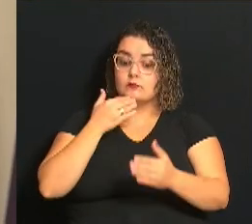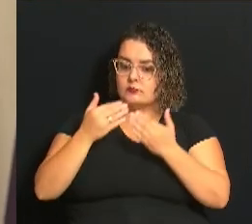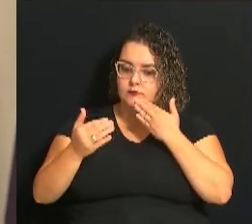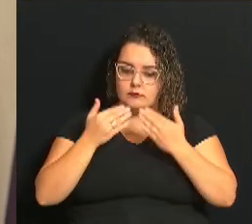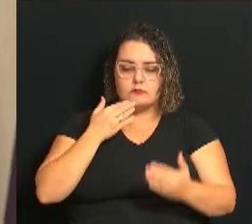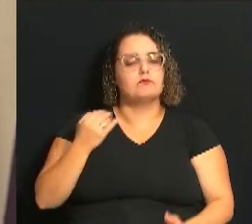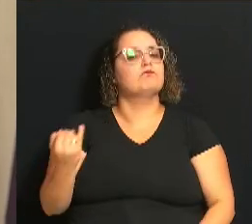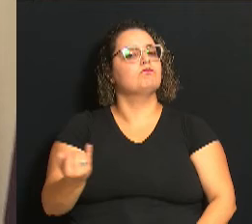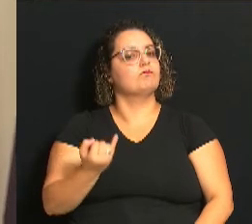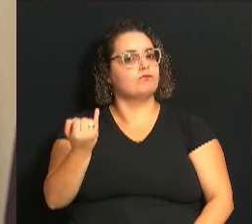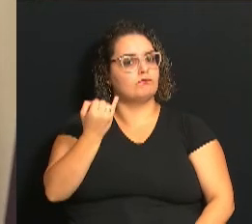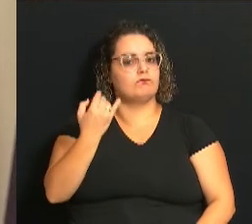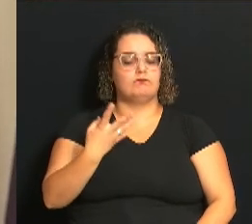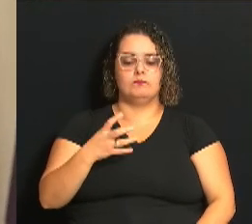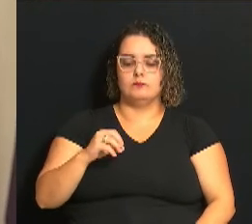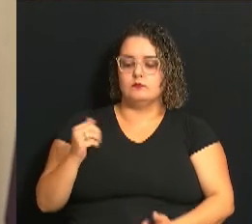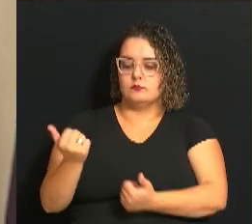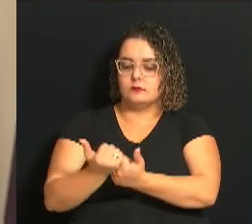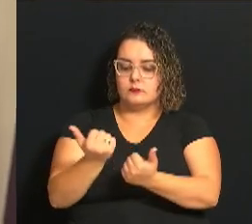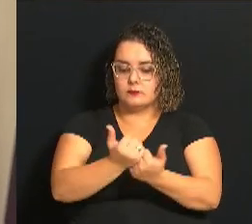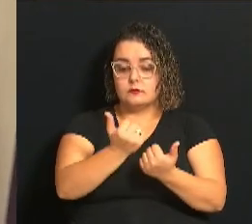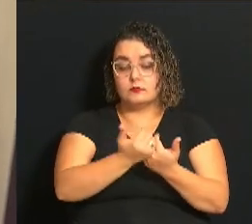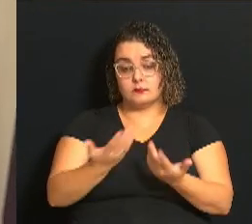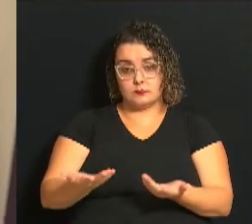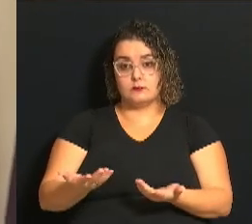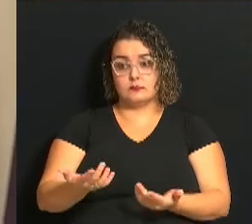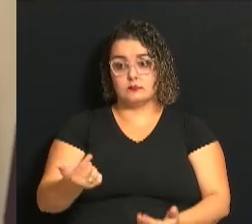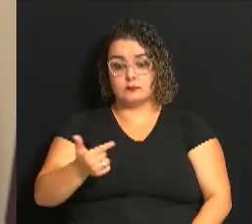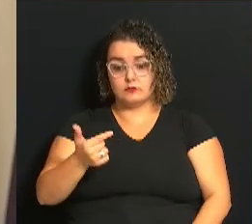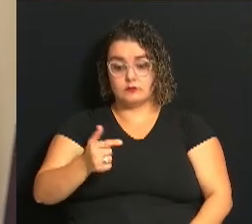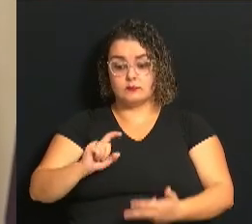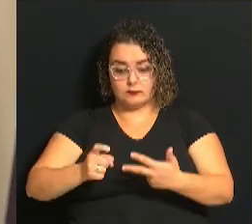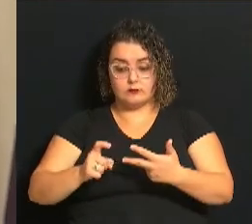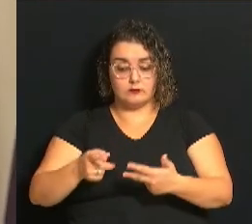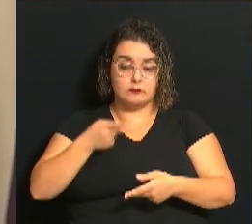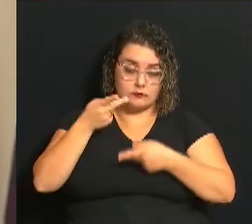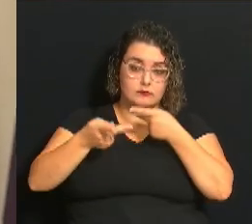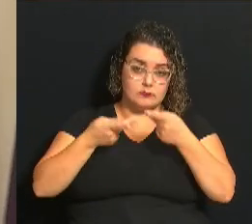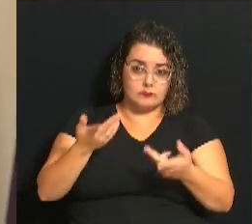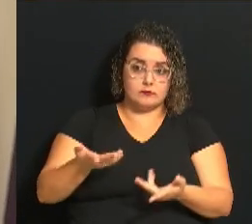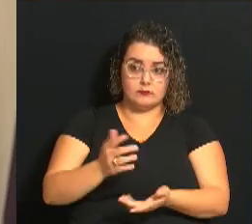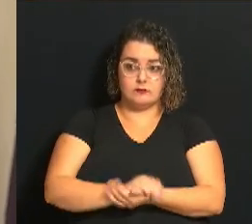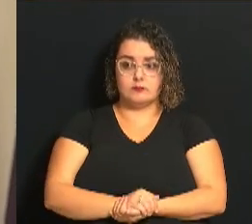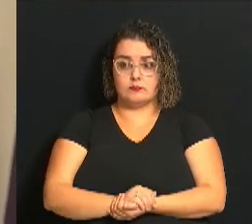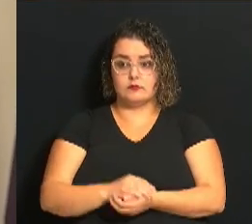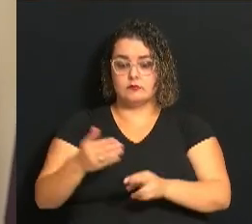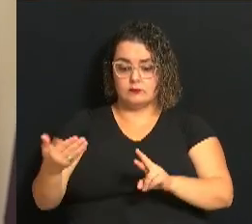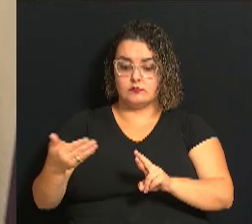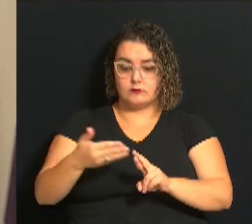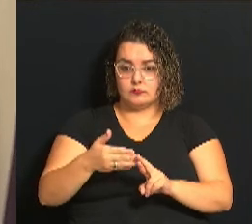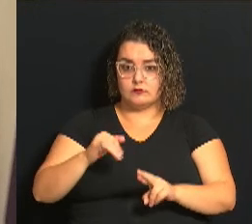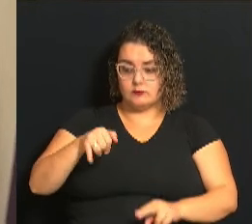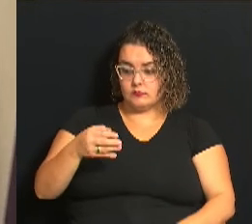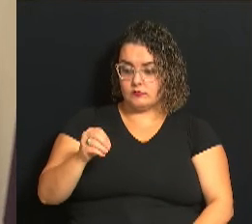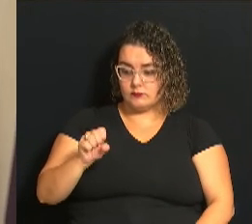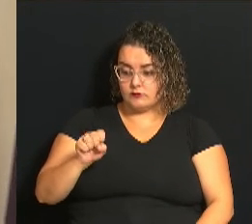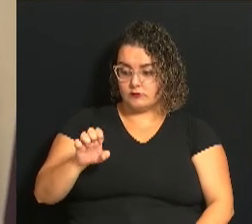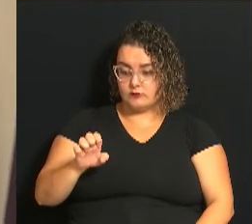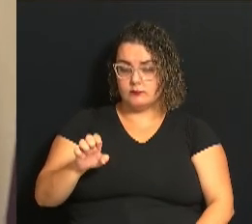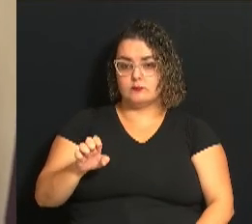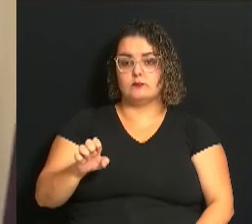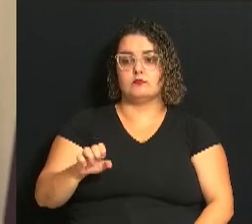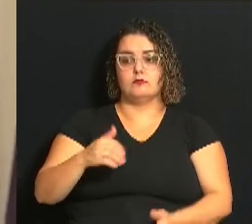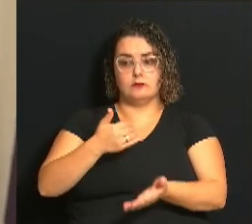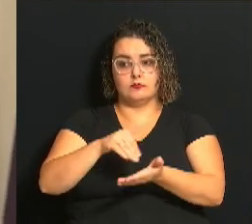desses 40 cargos, segundo o Executivo esteve aqui, né, representando o José Tadeu Jorge, o secretário,